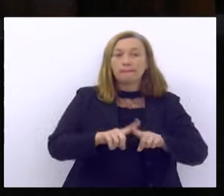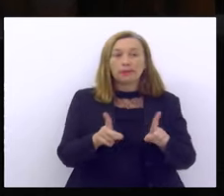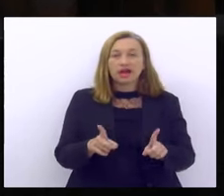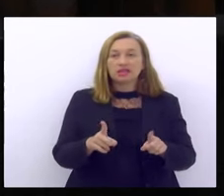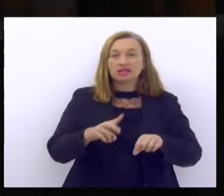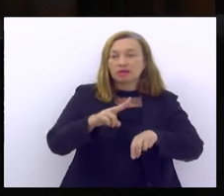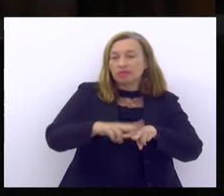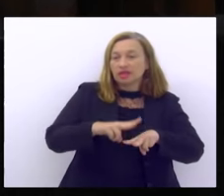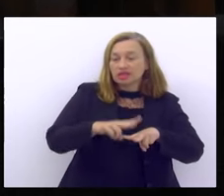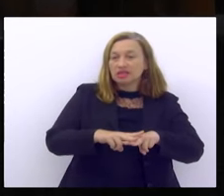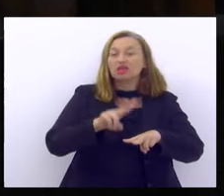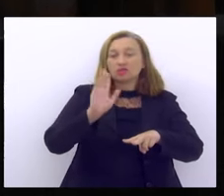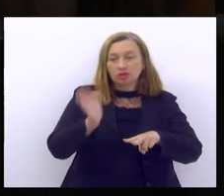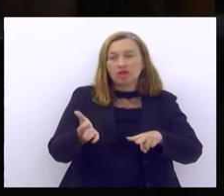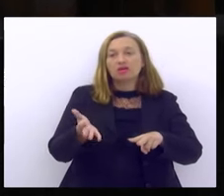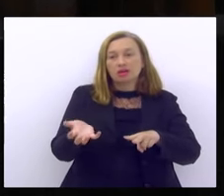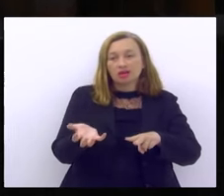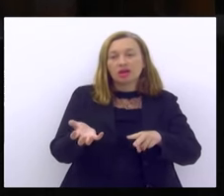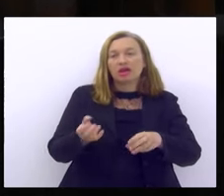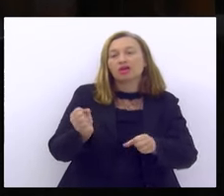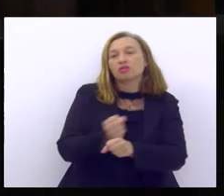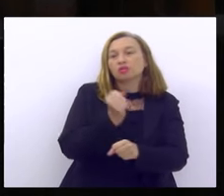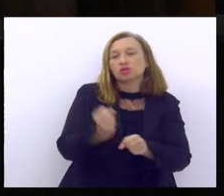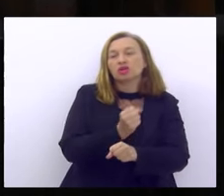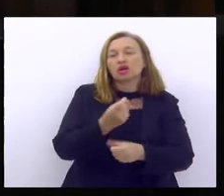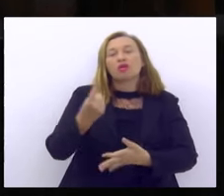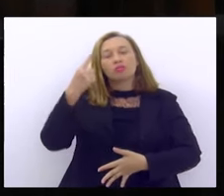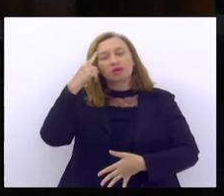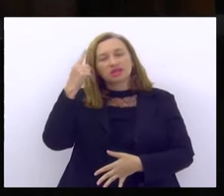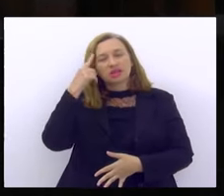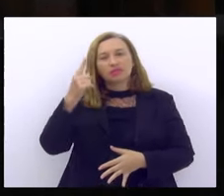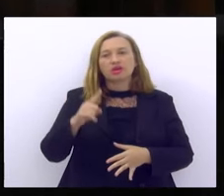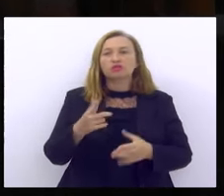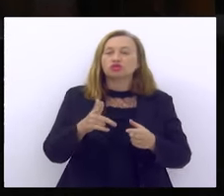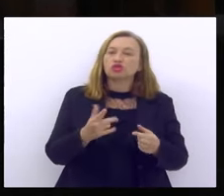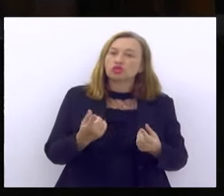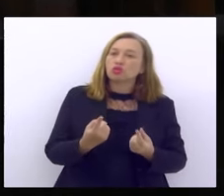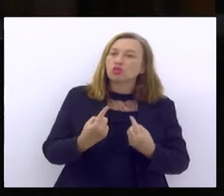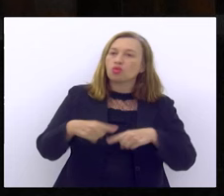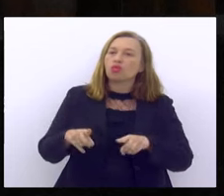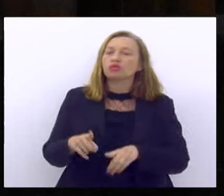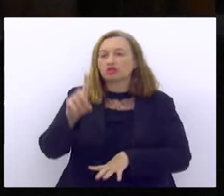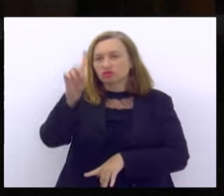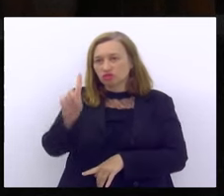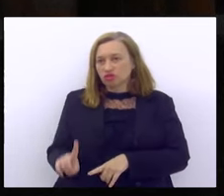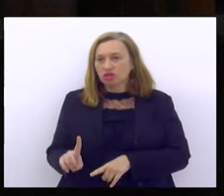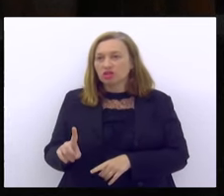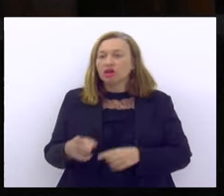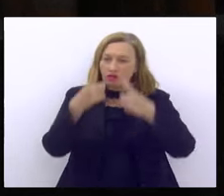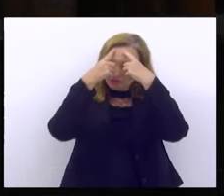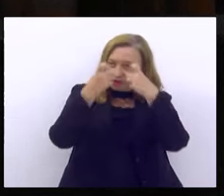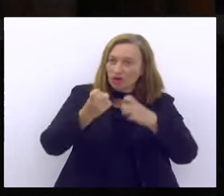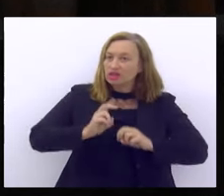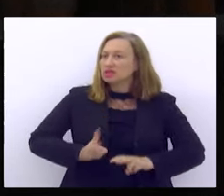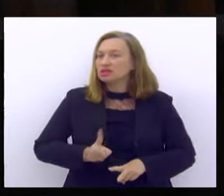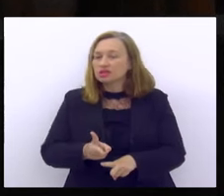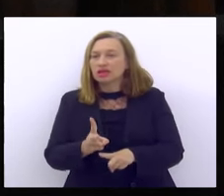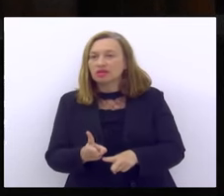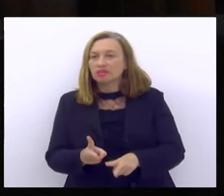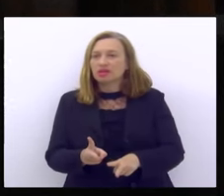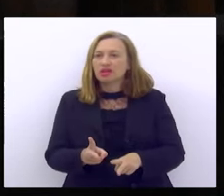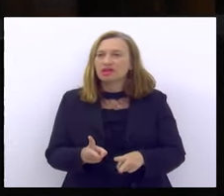A lógica da punição, a lógica da violação de direitos, a lógica da violência constante é